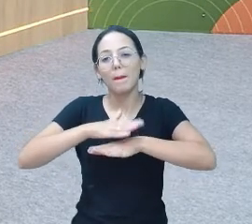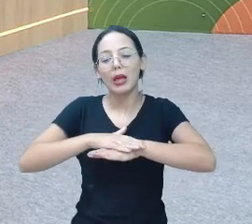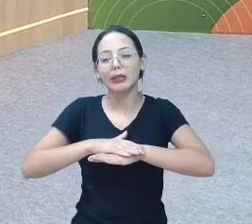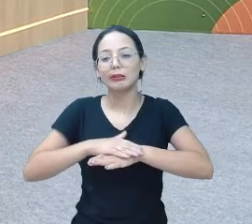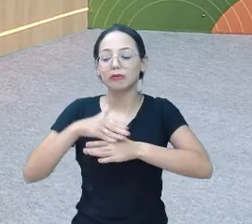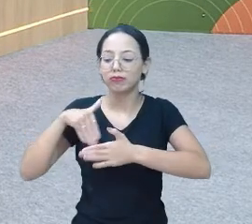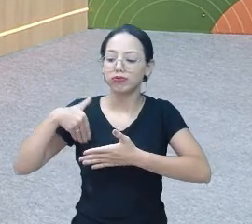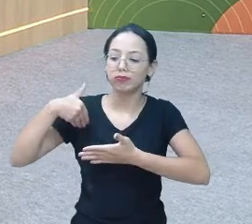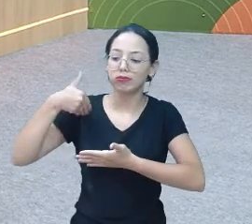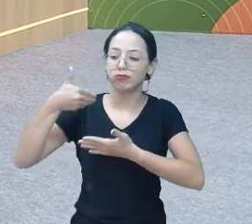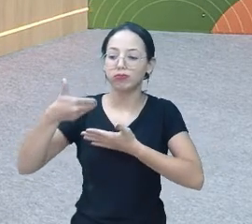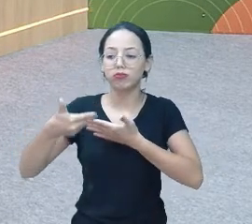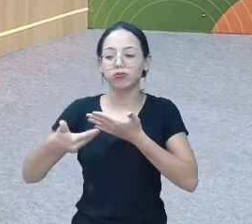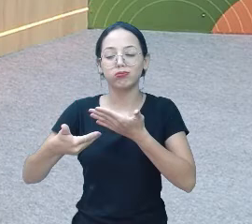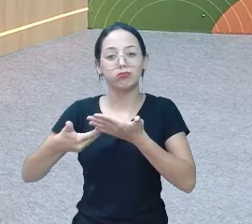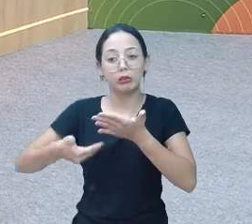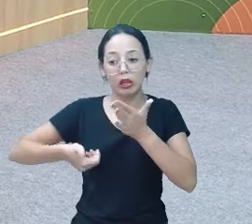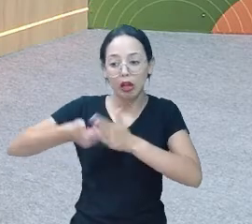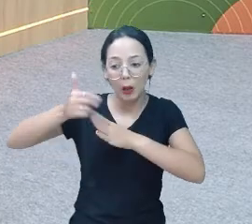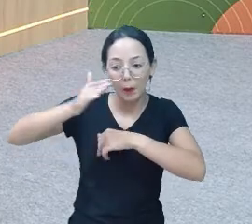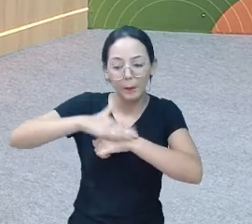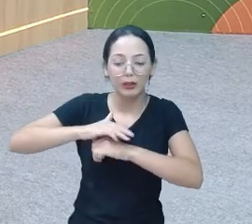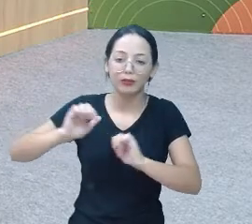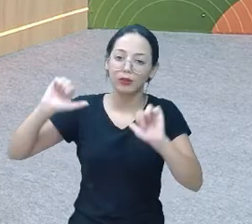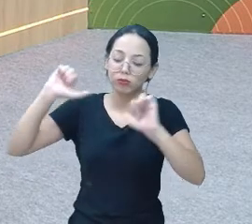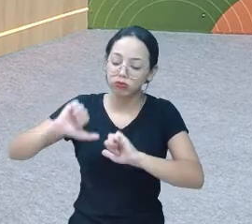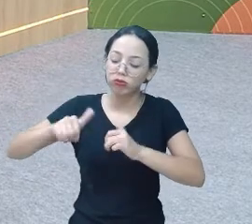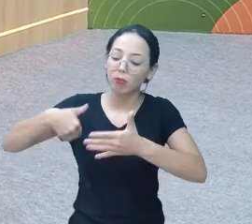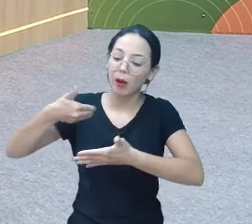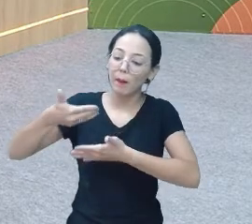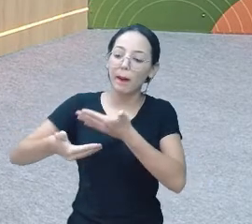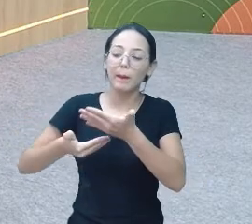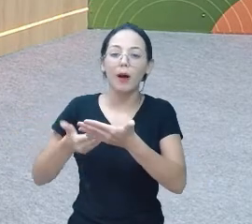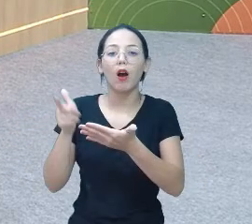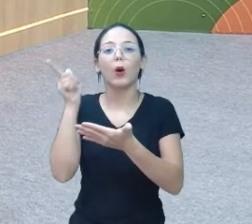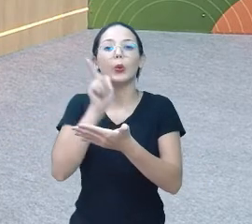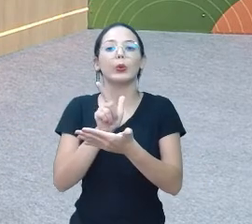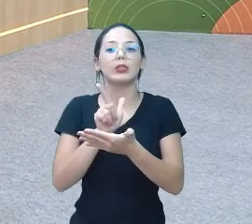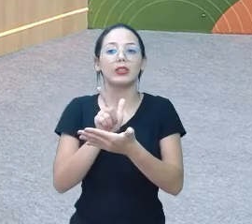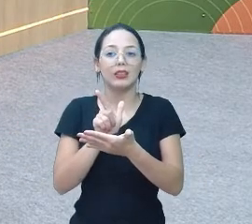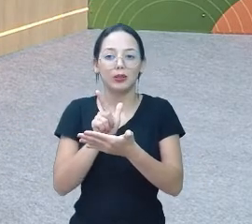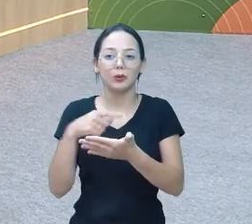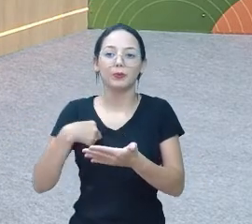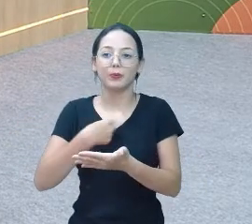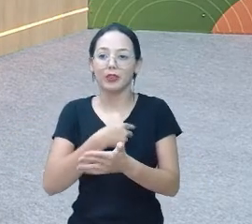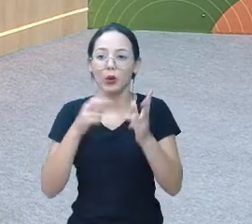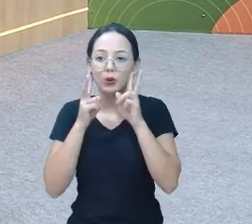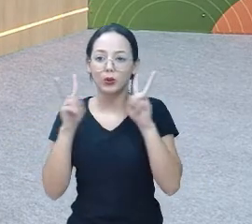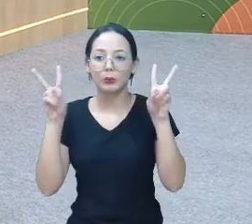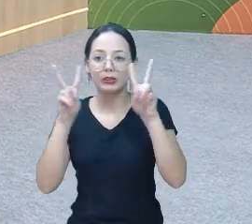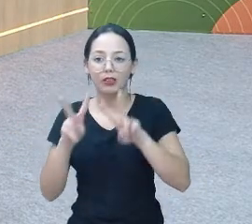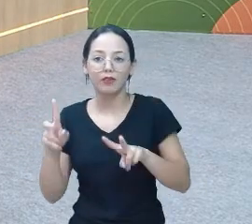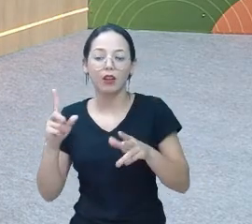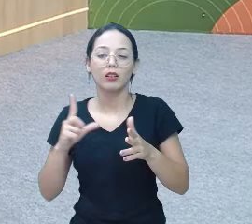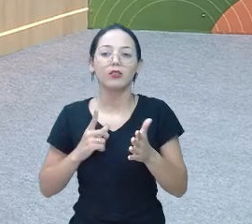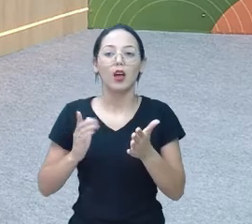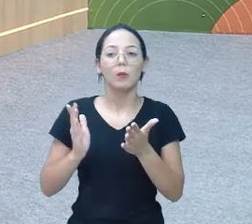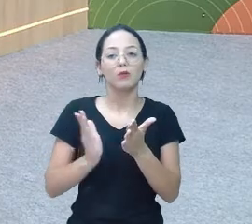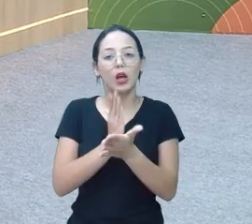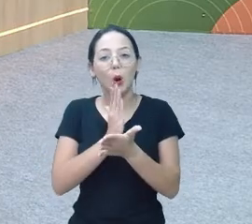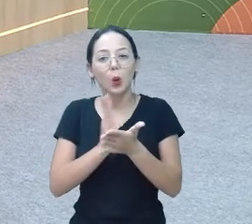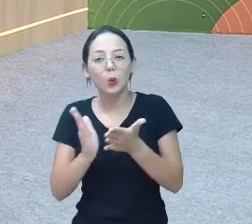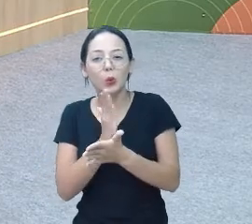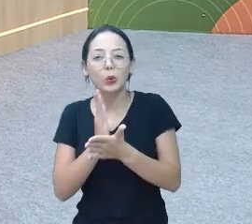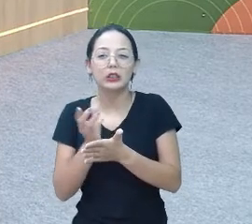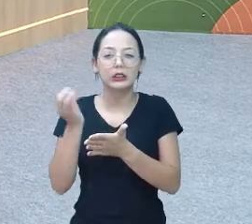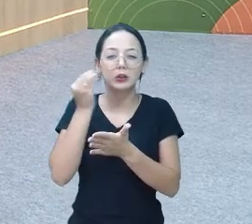não conseguiu, num primeiro momento, chegar ao resultado que se esperava. A gente vai observar que tiveram que ter muitas e